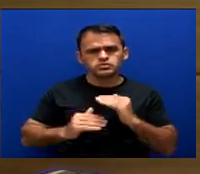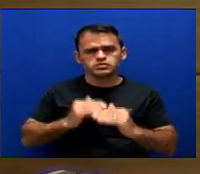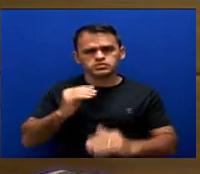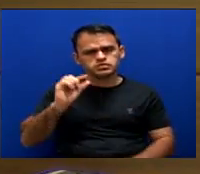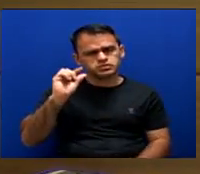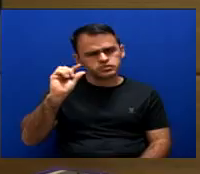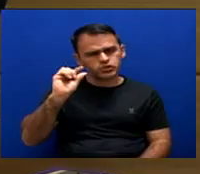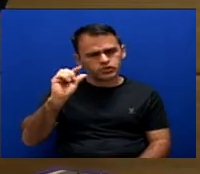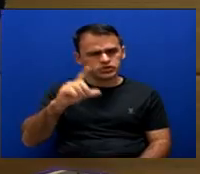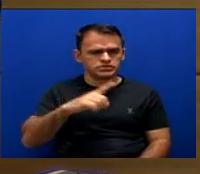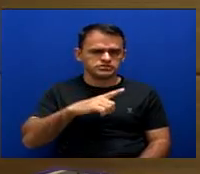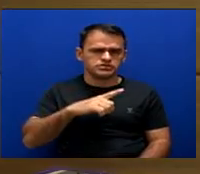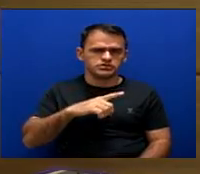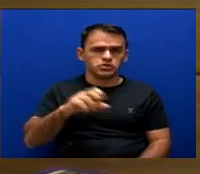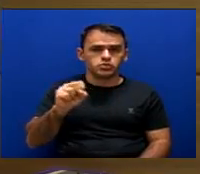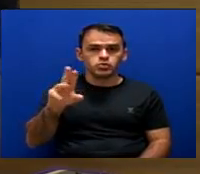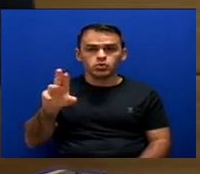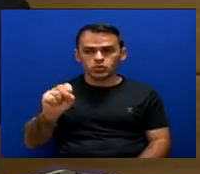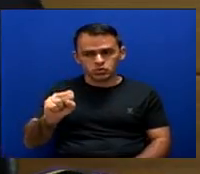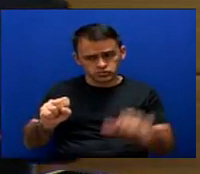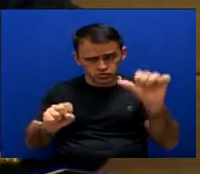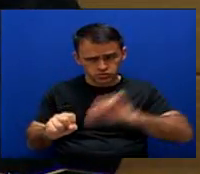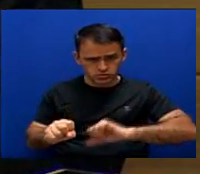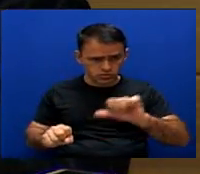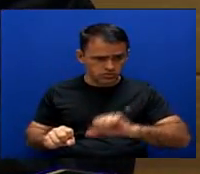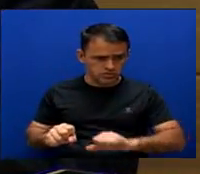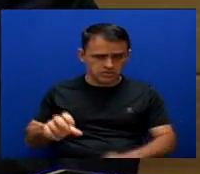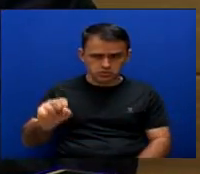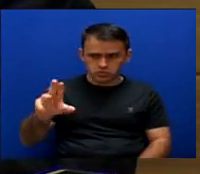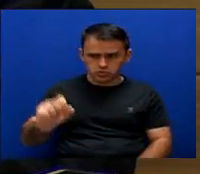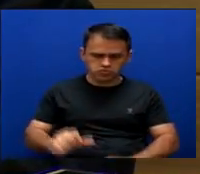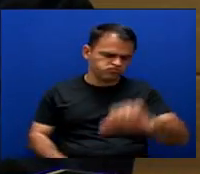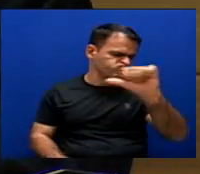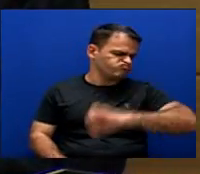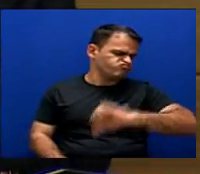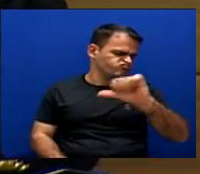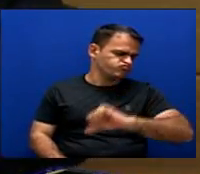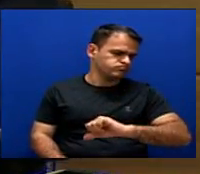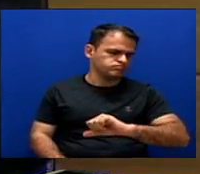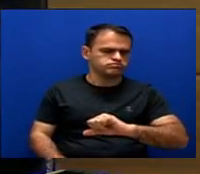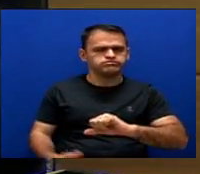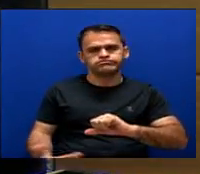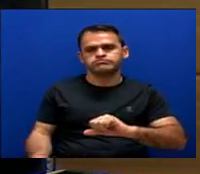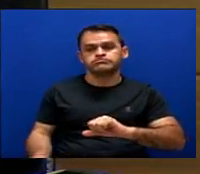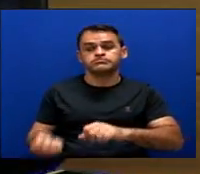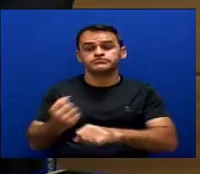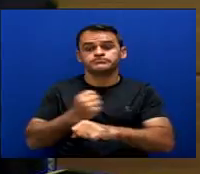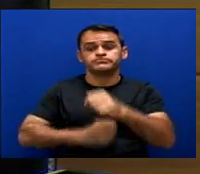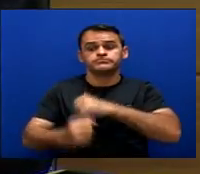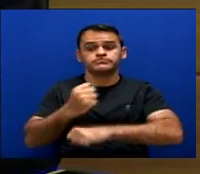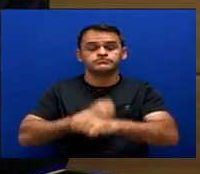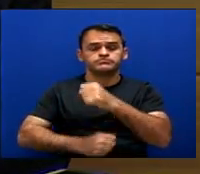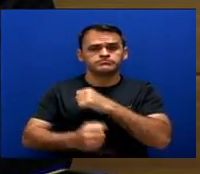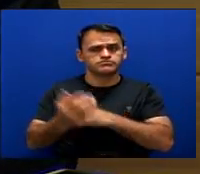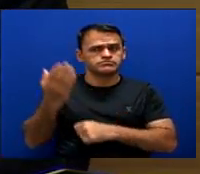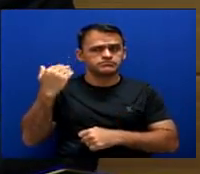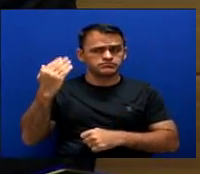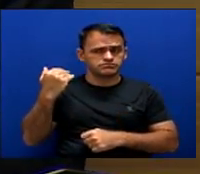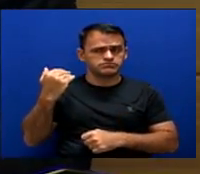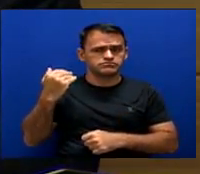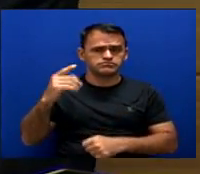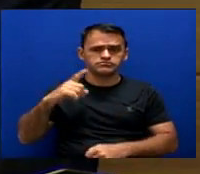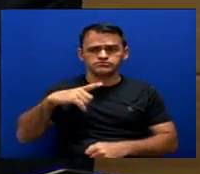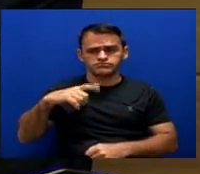desiludidos instalar o sus não funciona é fácil generalizar isso mas se pegarmos a 20 anos atrás houve um